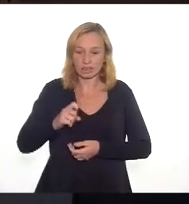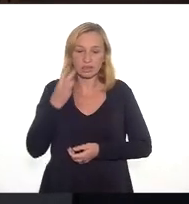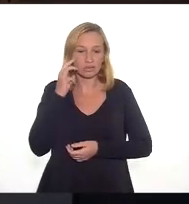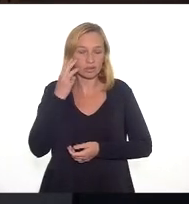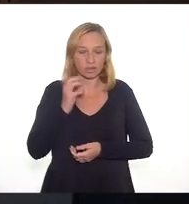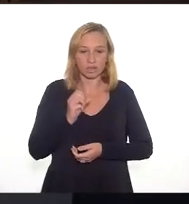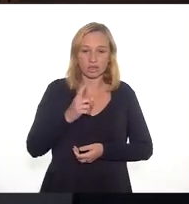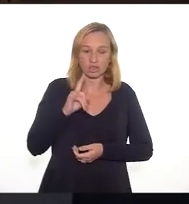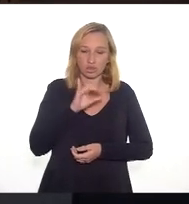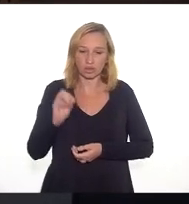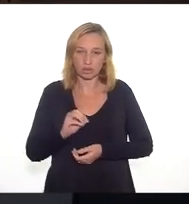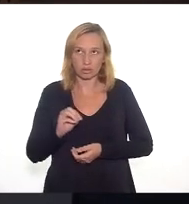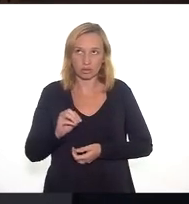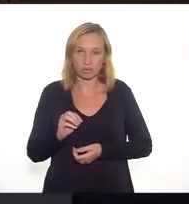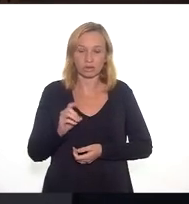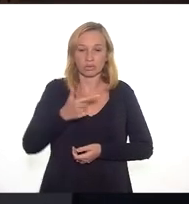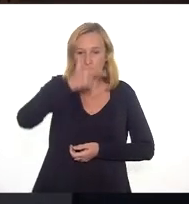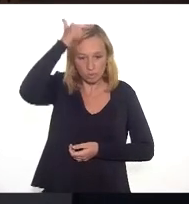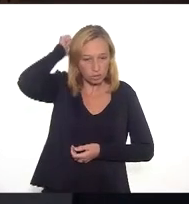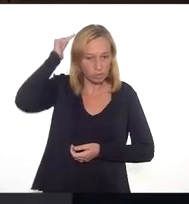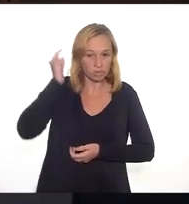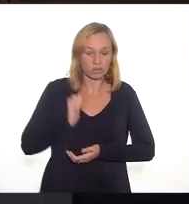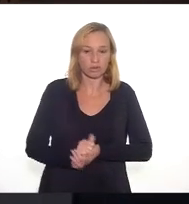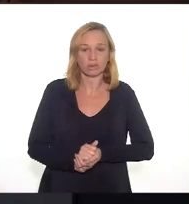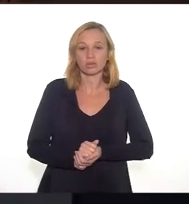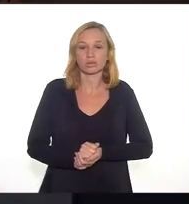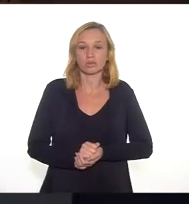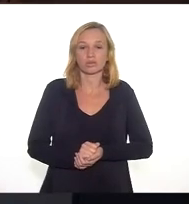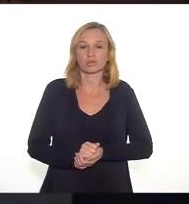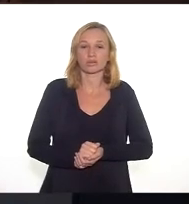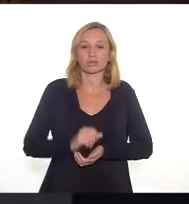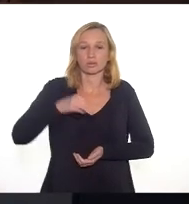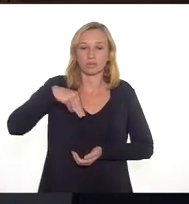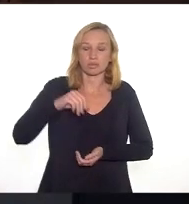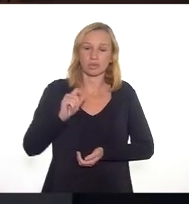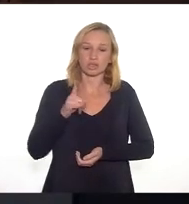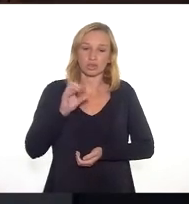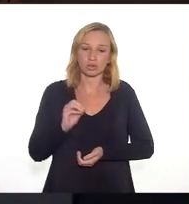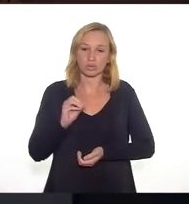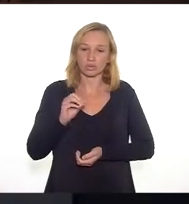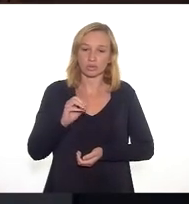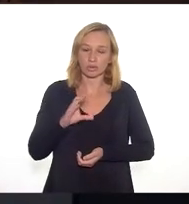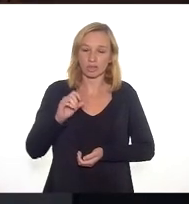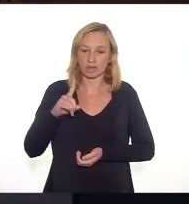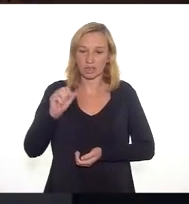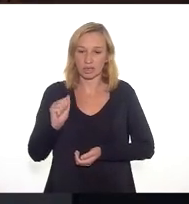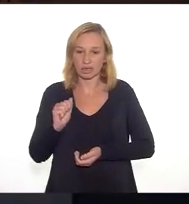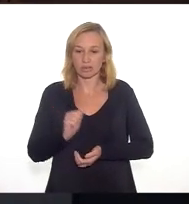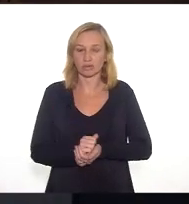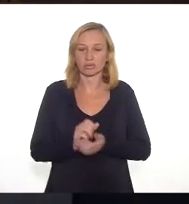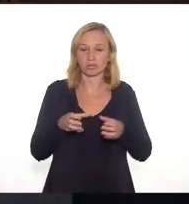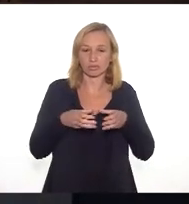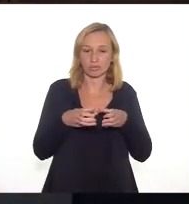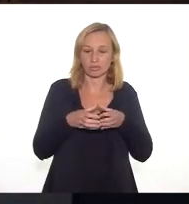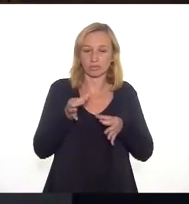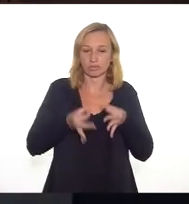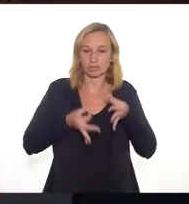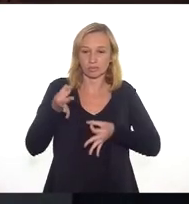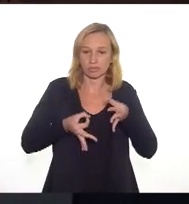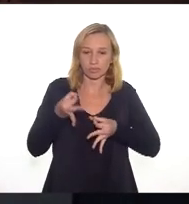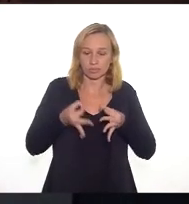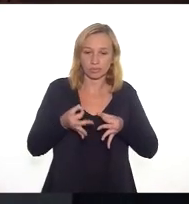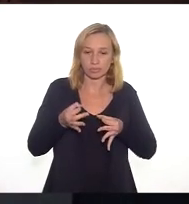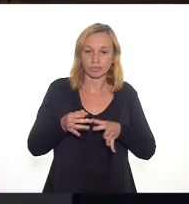Valdeque Carneiro, Dionísio Lins, Luiz Paulo e Márcio Canella. pendendo de pareceres das comissões de Constituição e Justiça,